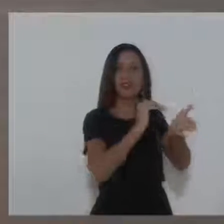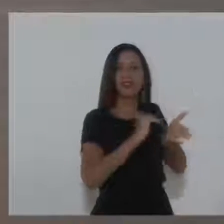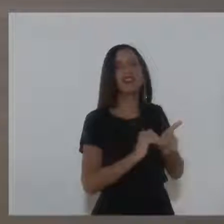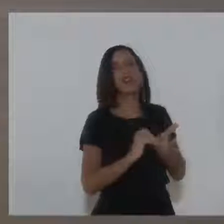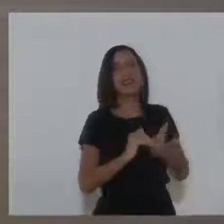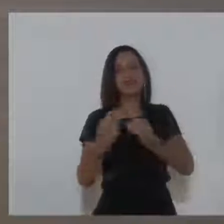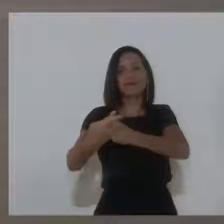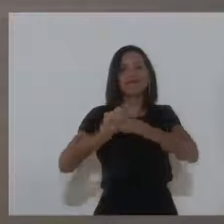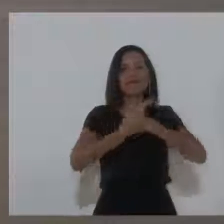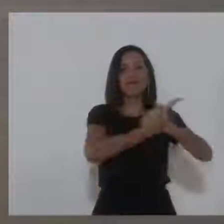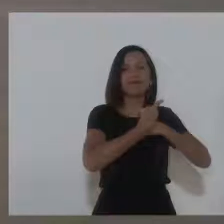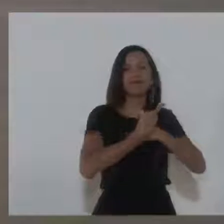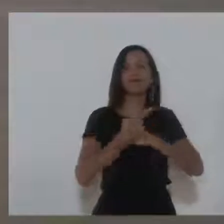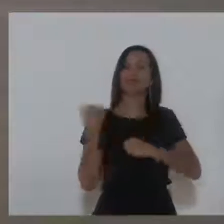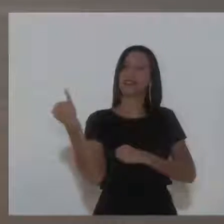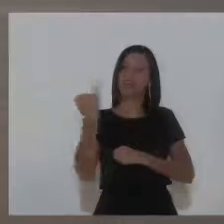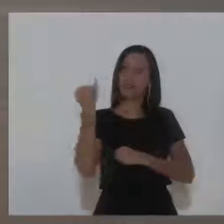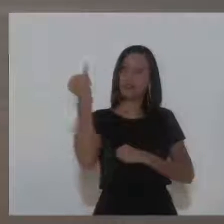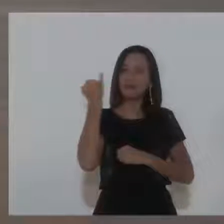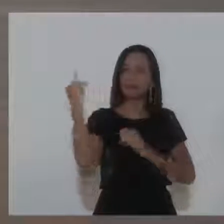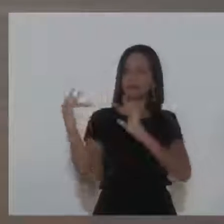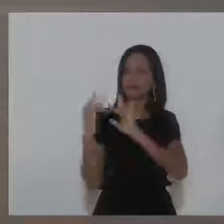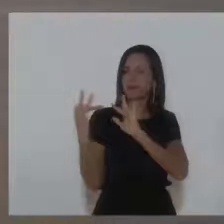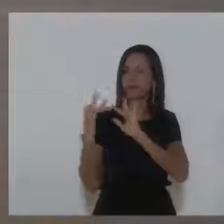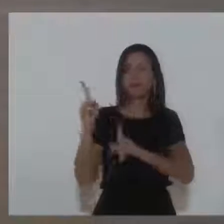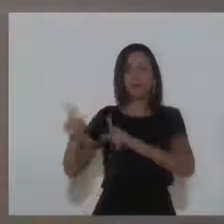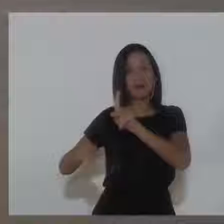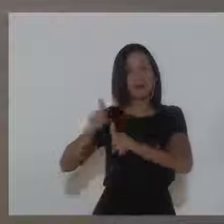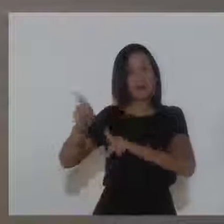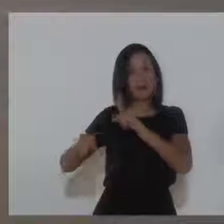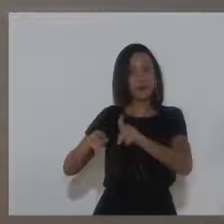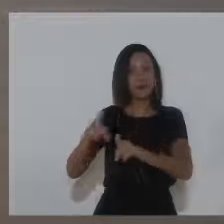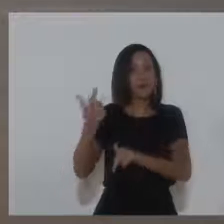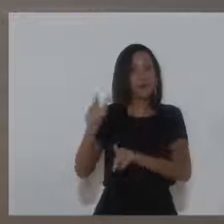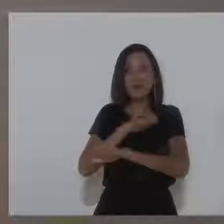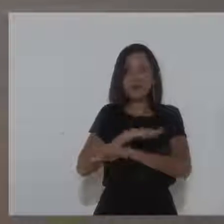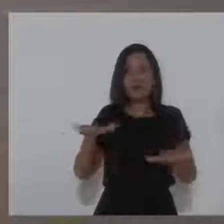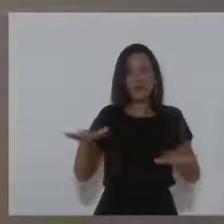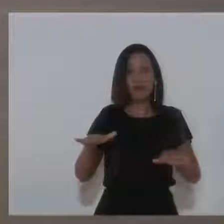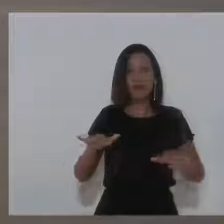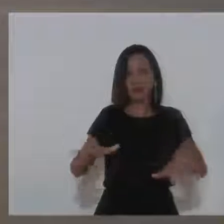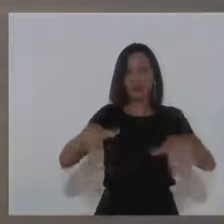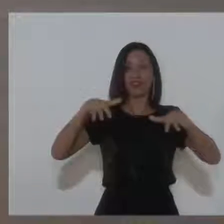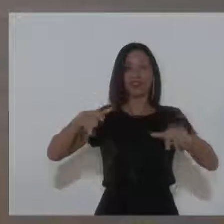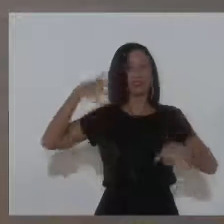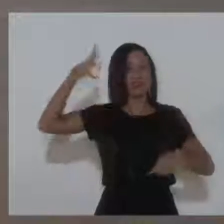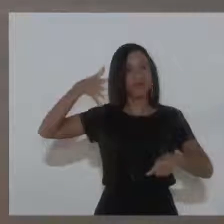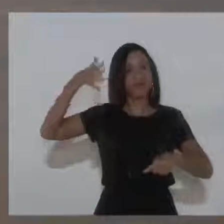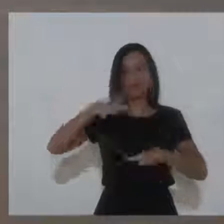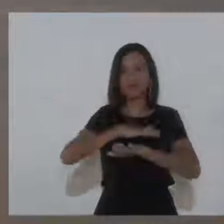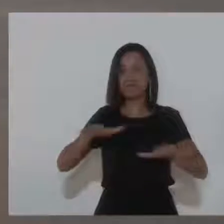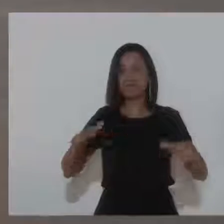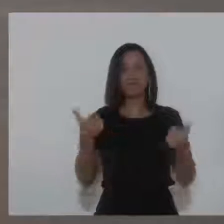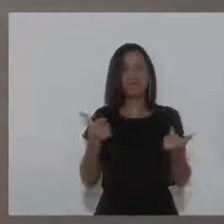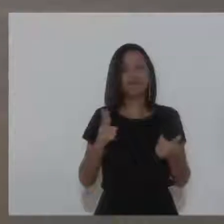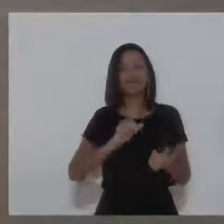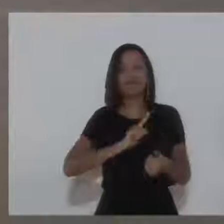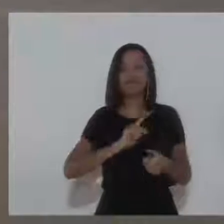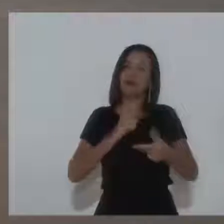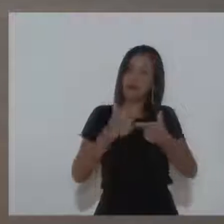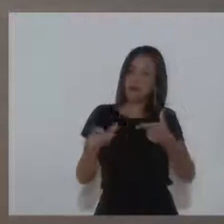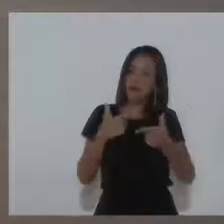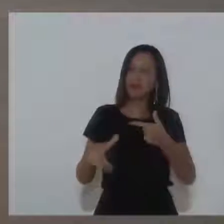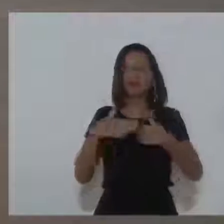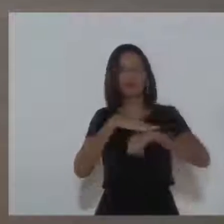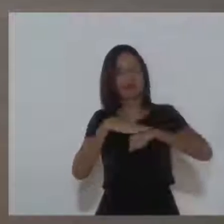e é muito importante ter esse contato com o povo, sabendo que não tem mais as sessões nesse período de recesso, mas os problemas, as conversas